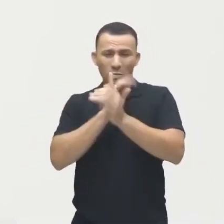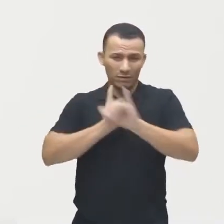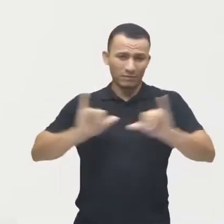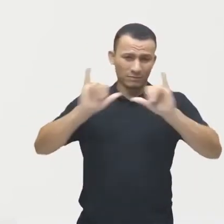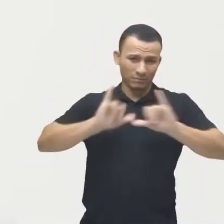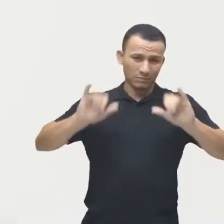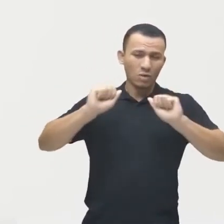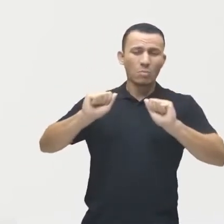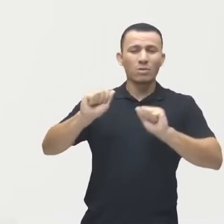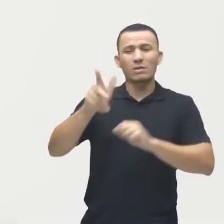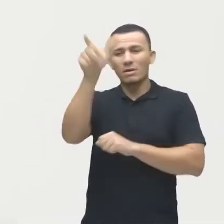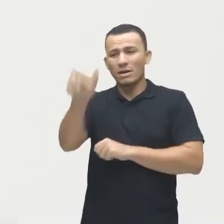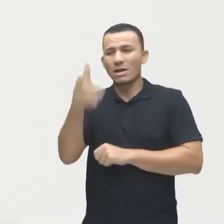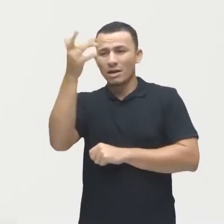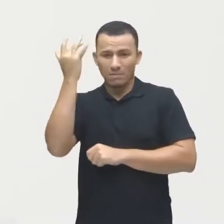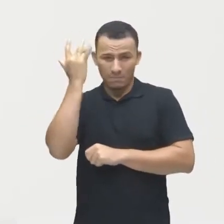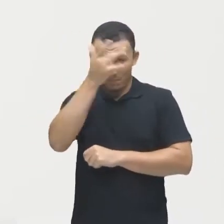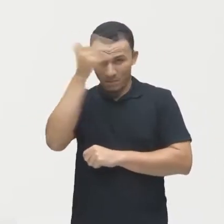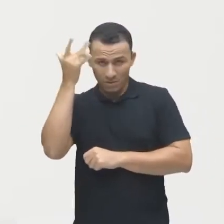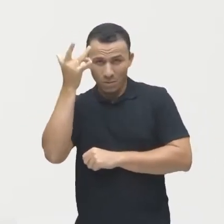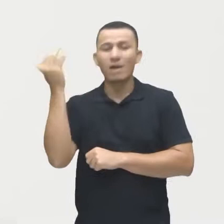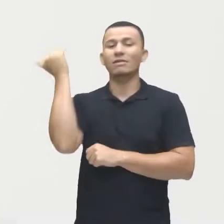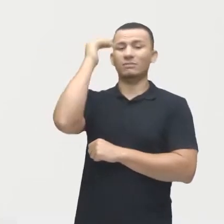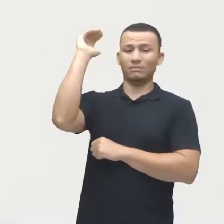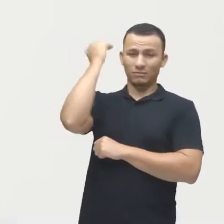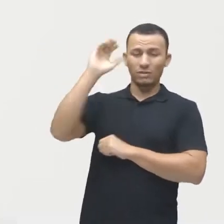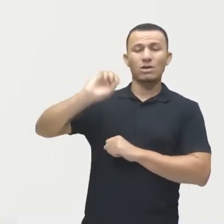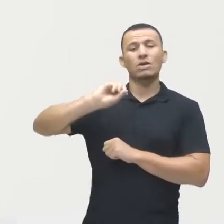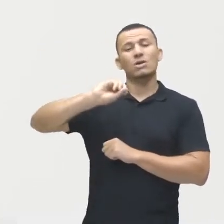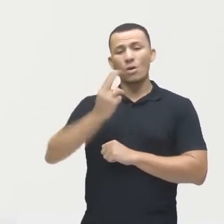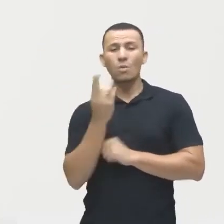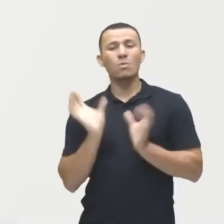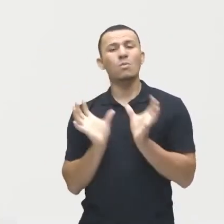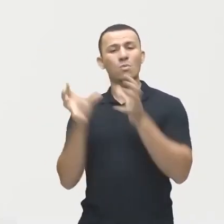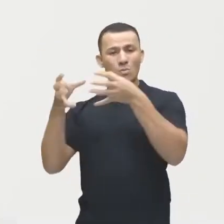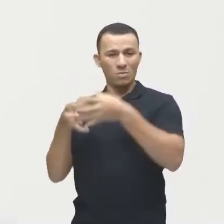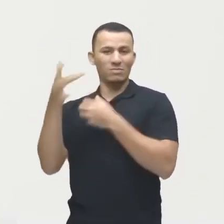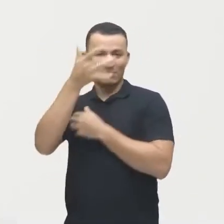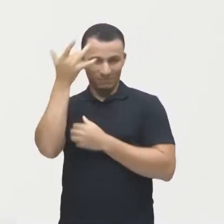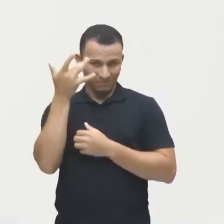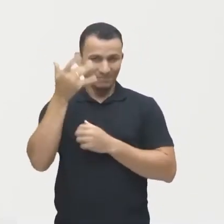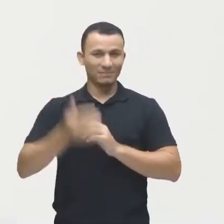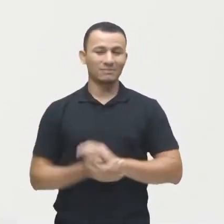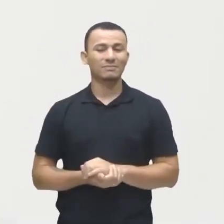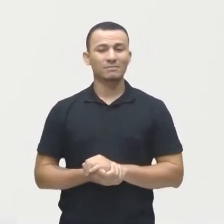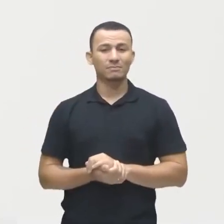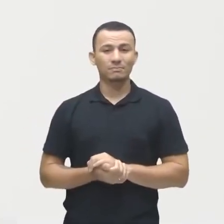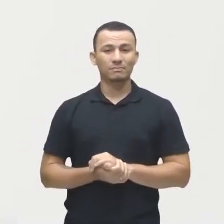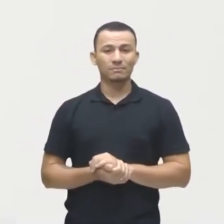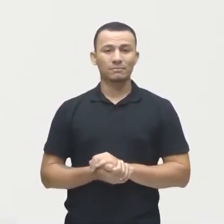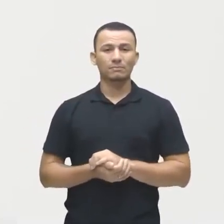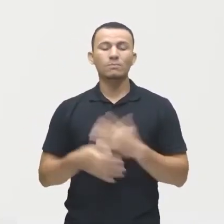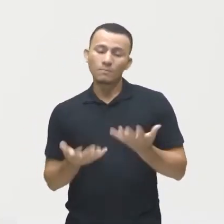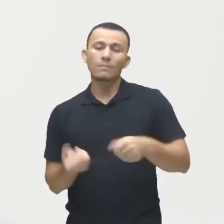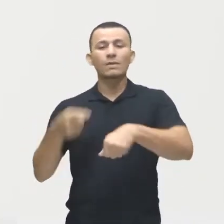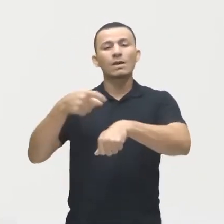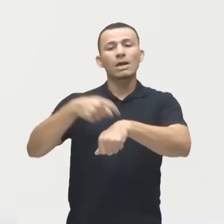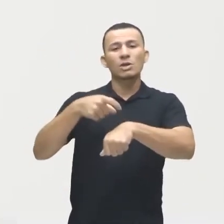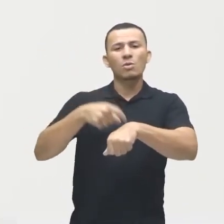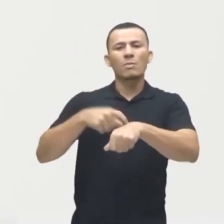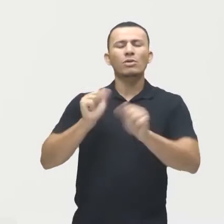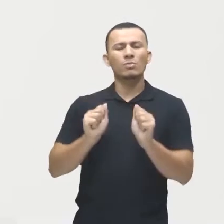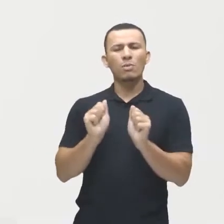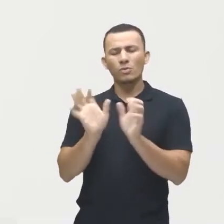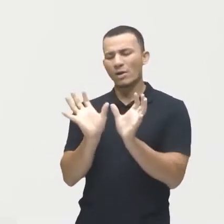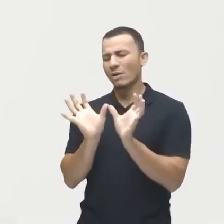compreendida por outra pessoa ou por vários grupos de pessoas. Nesse momento, eu posso estar falando para